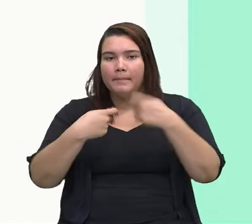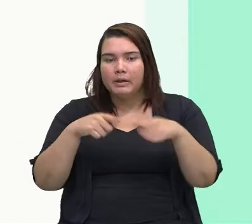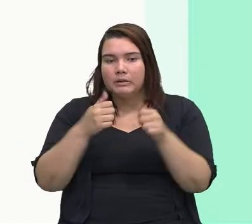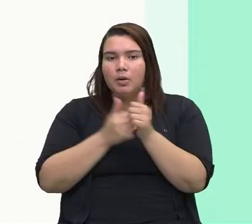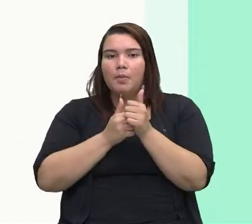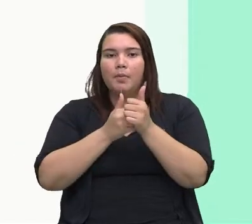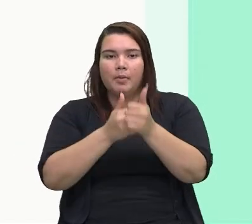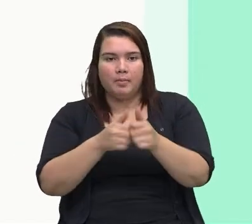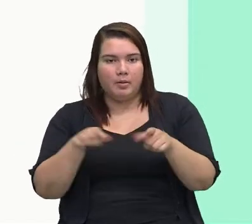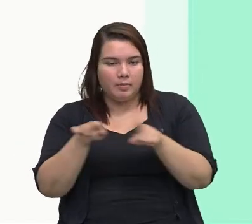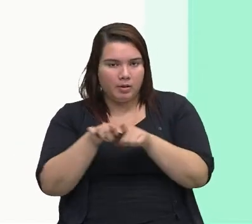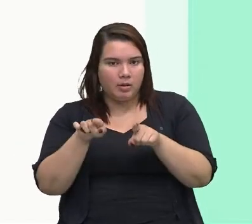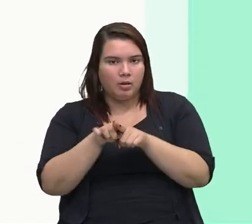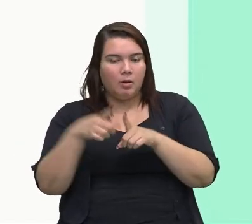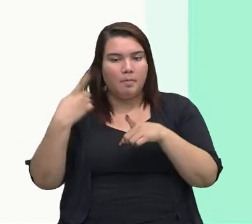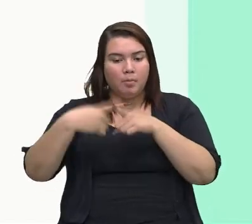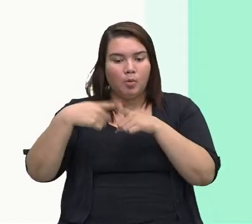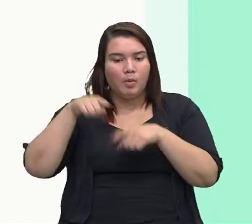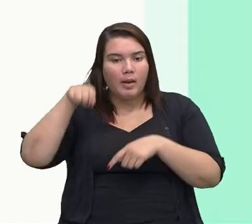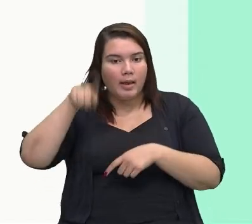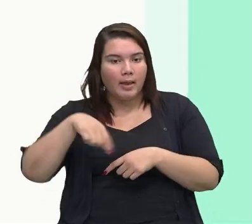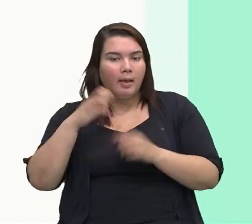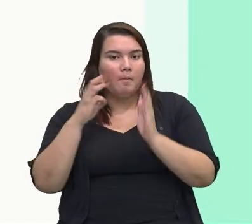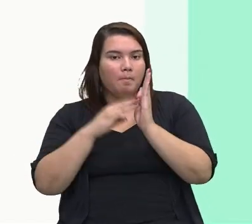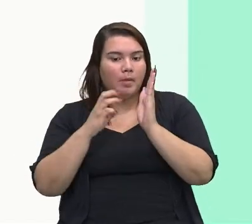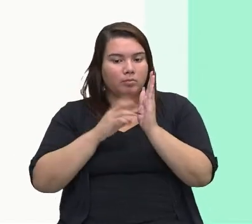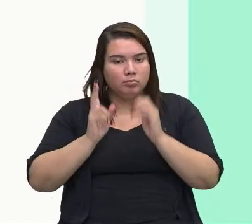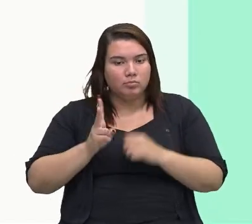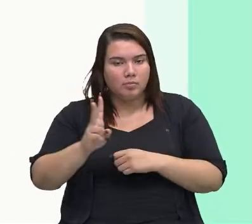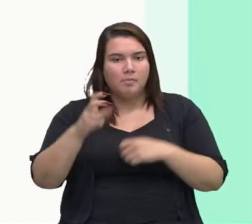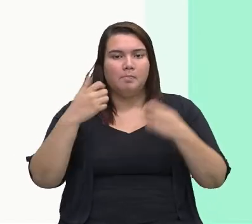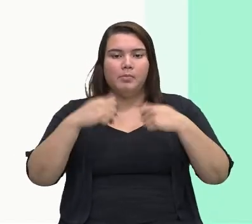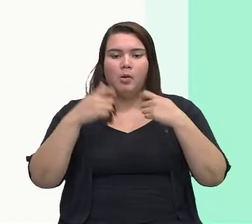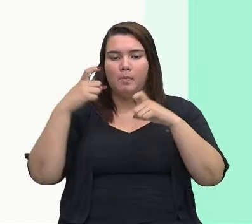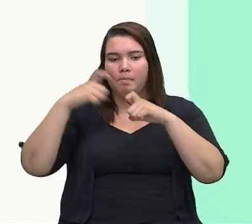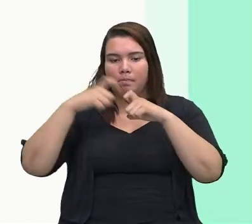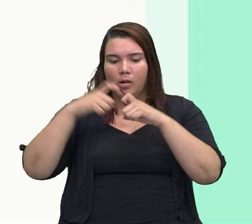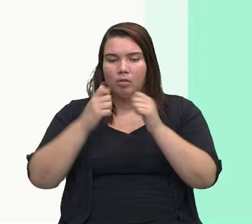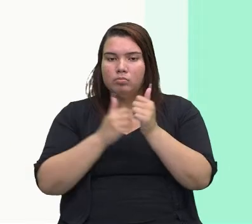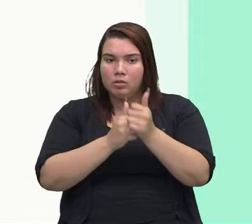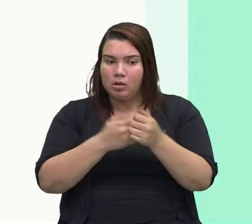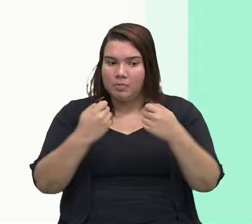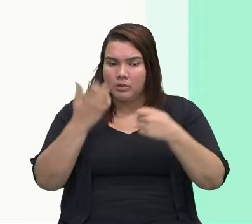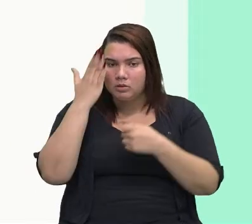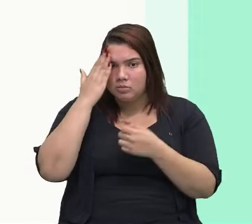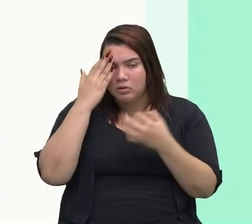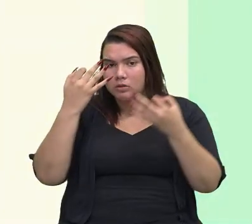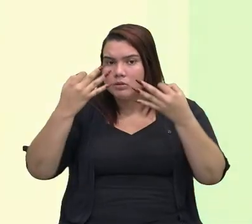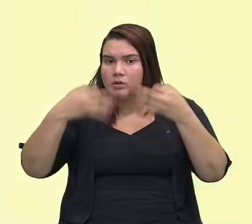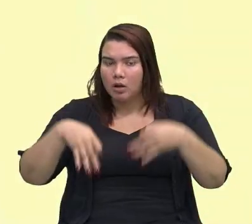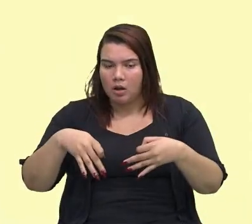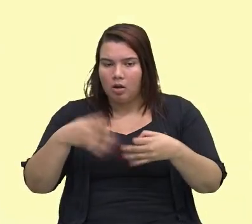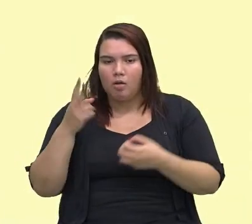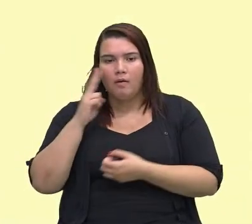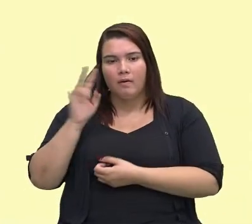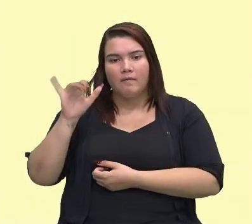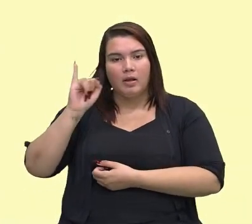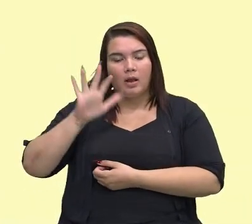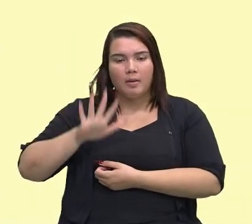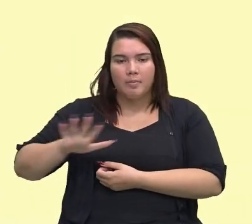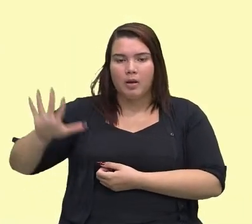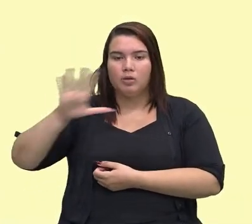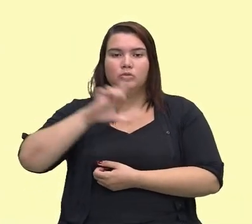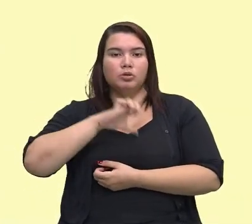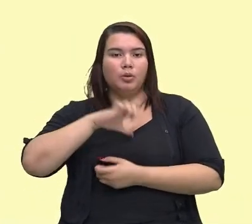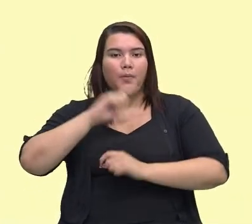acompanhamento, porque como é um método definitivo, precisa estar com certeza de que quer realizar. Então você vai observar aí que